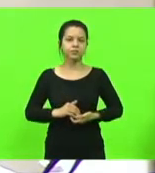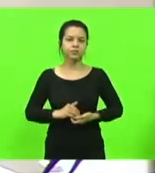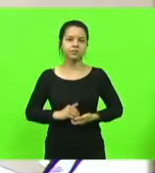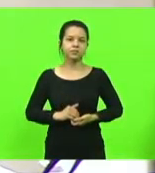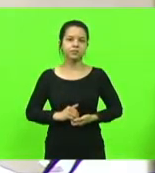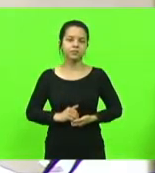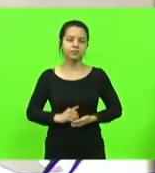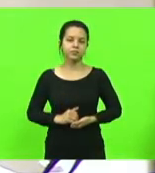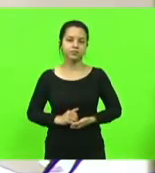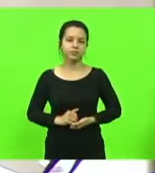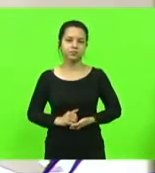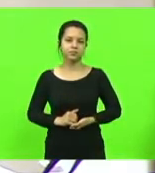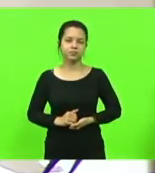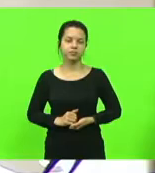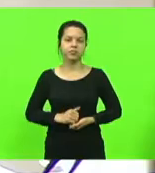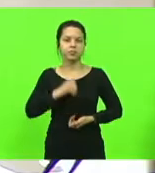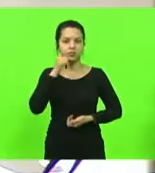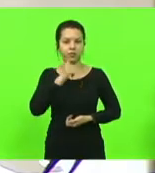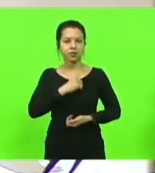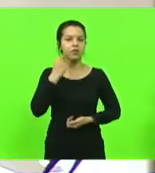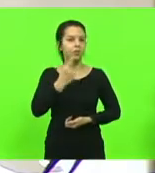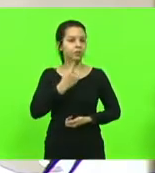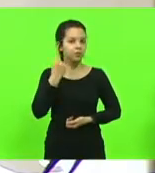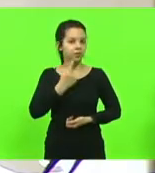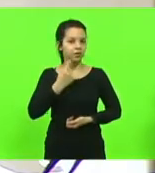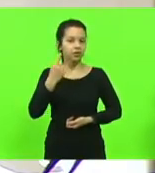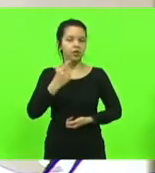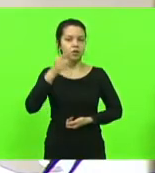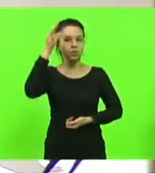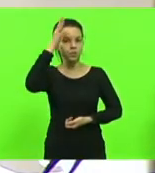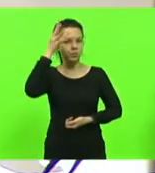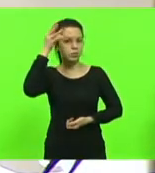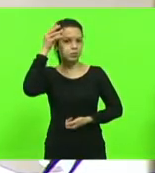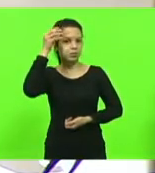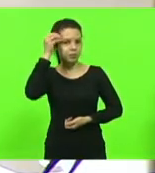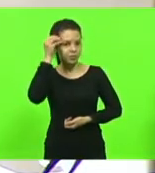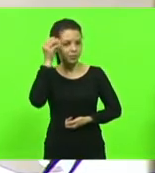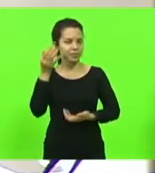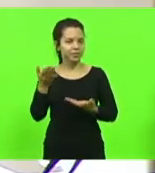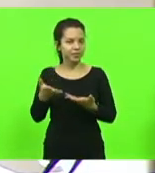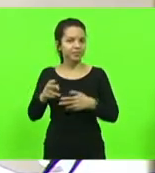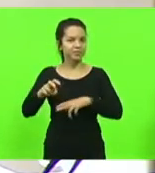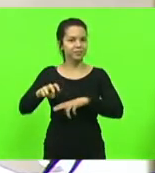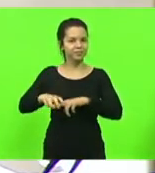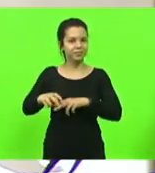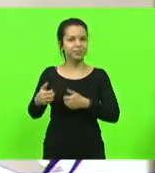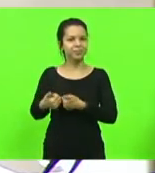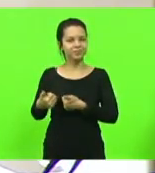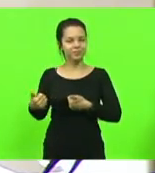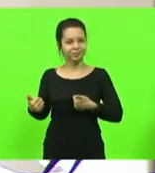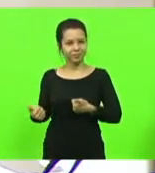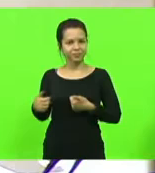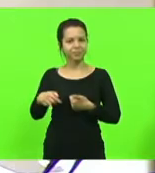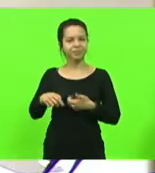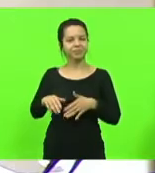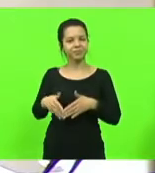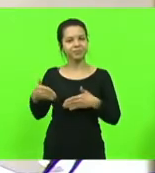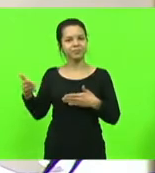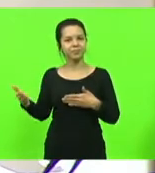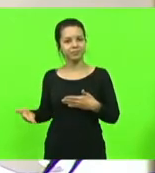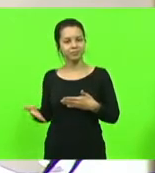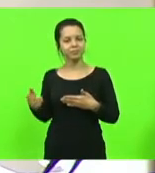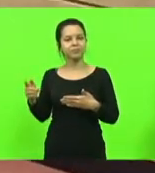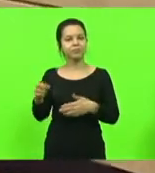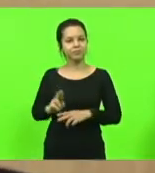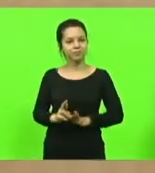a senhora deputada Luciane Caminati, que gentilmente está sentada ao meu lado aqui, uma grande deputada que